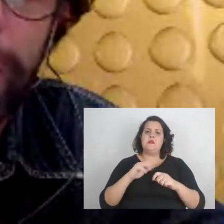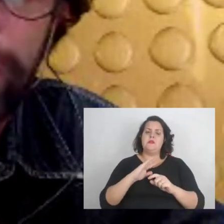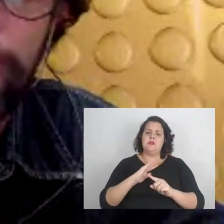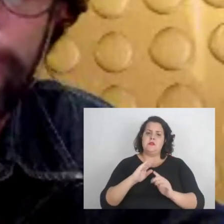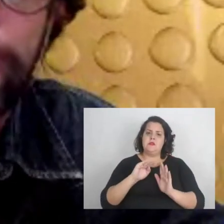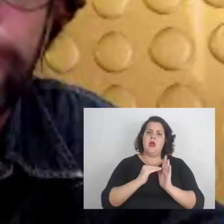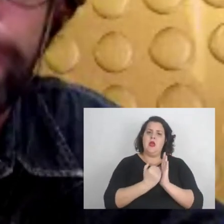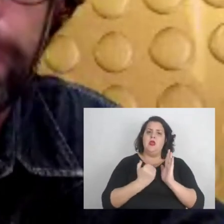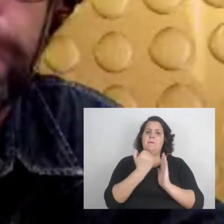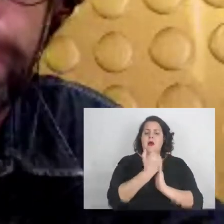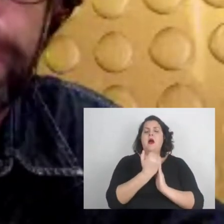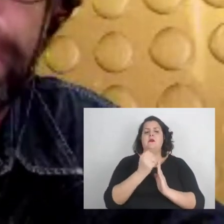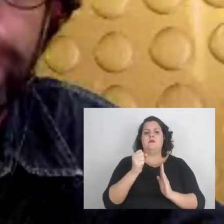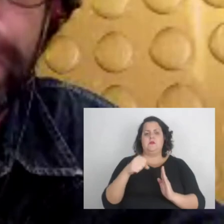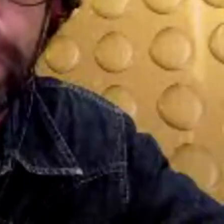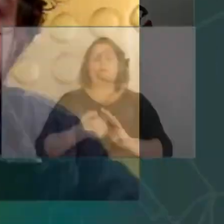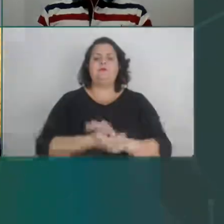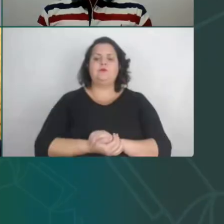não atentam.